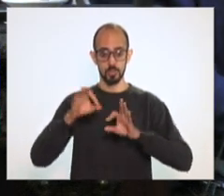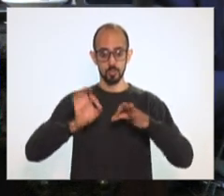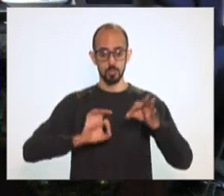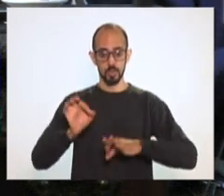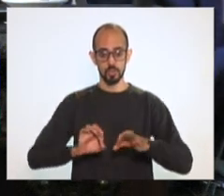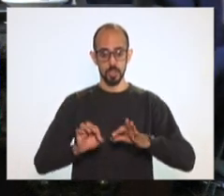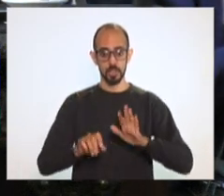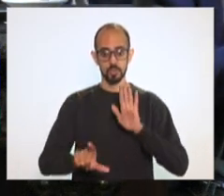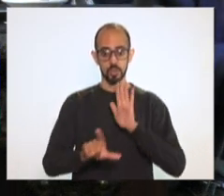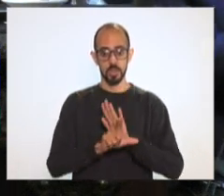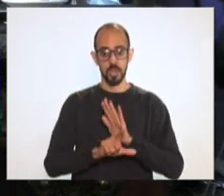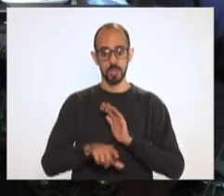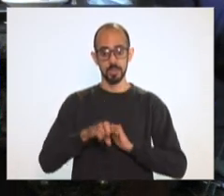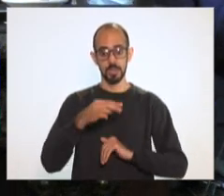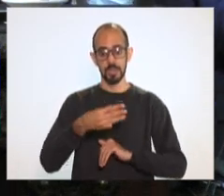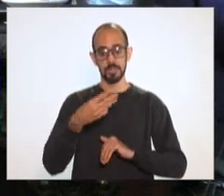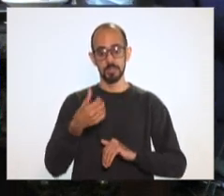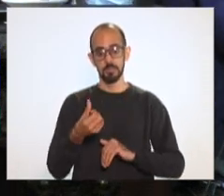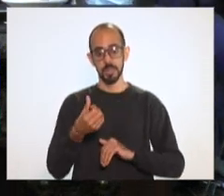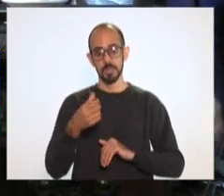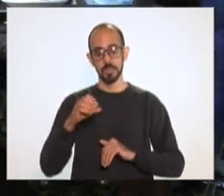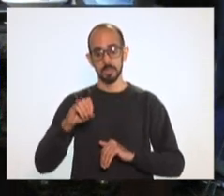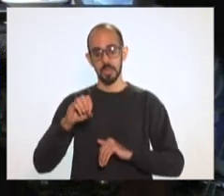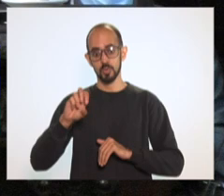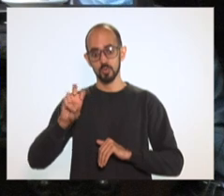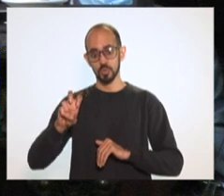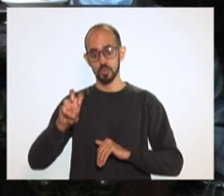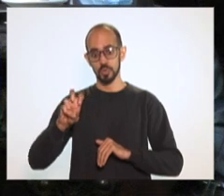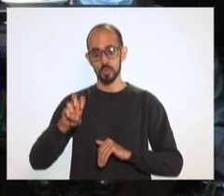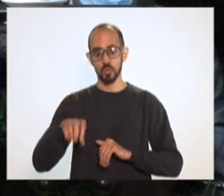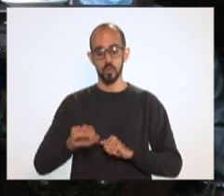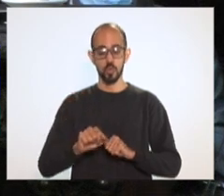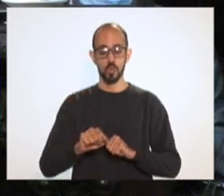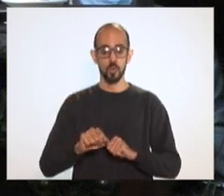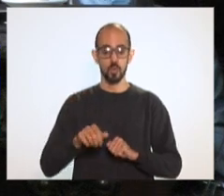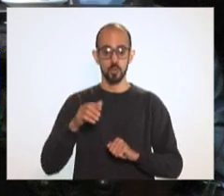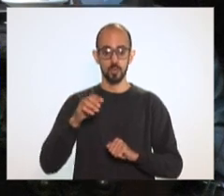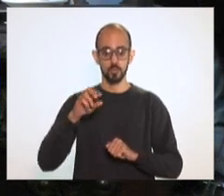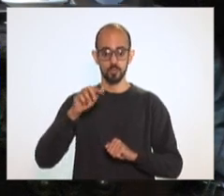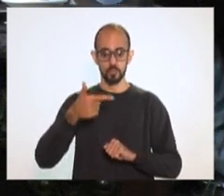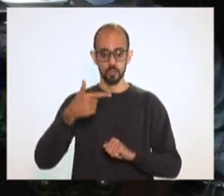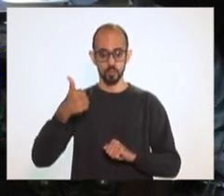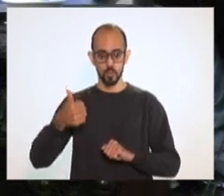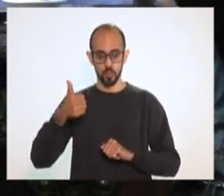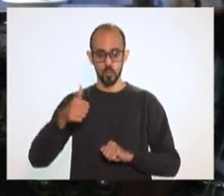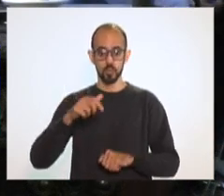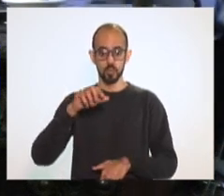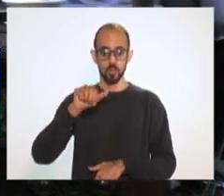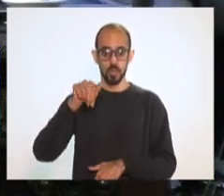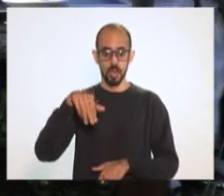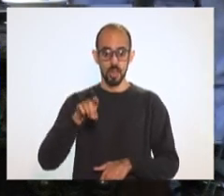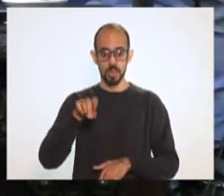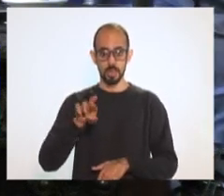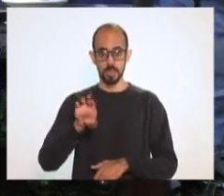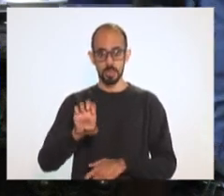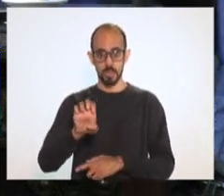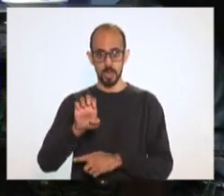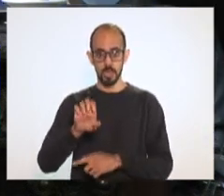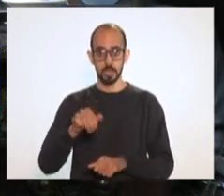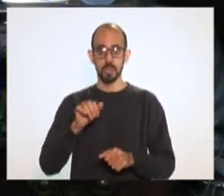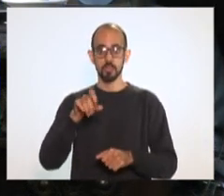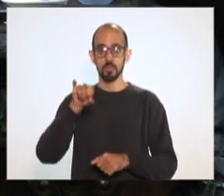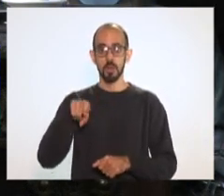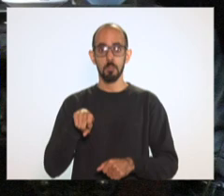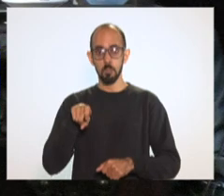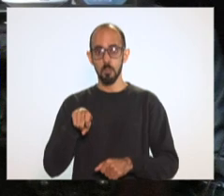3605 de 2021, de autoria do deputado André Correia, que concede isenção de impostos sobre a